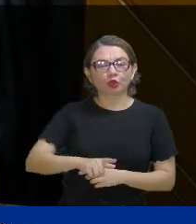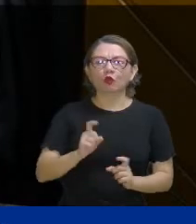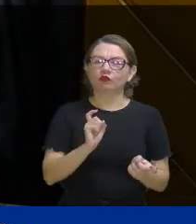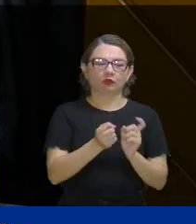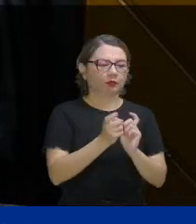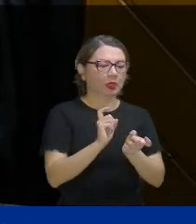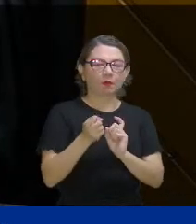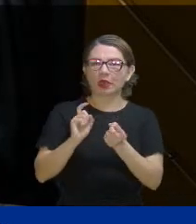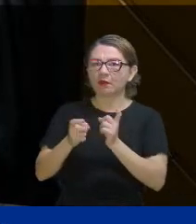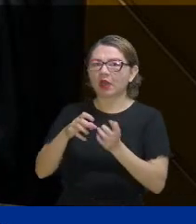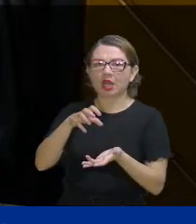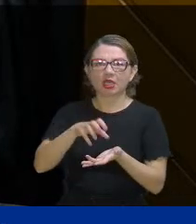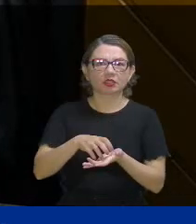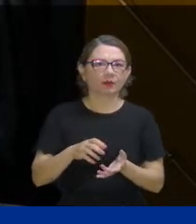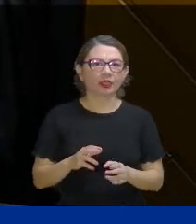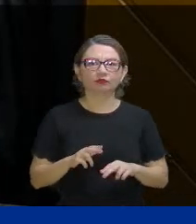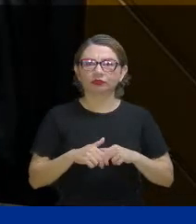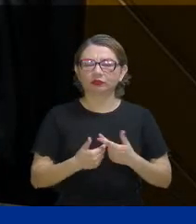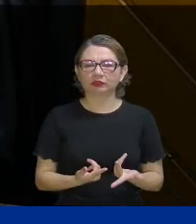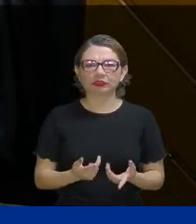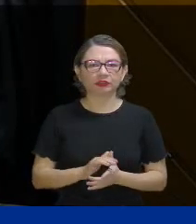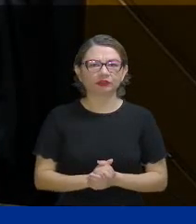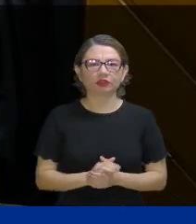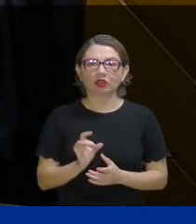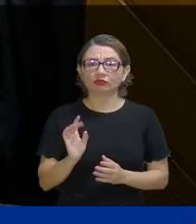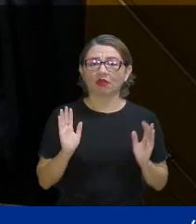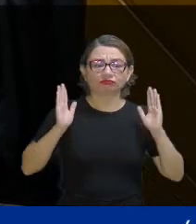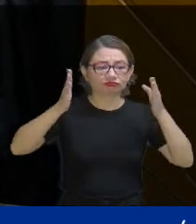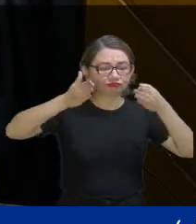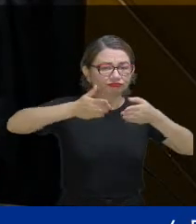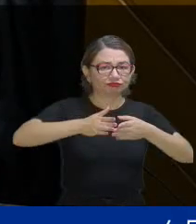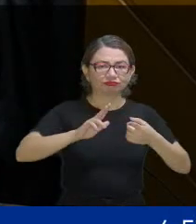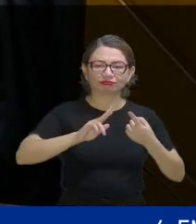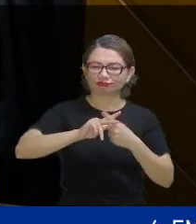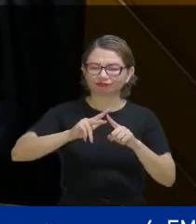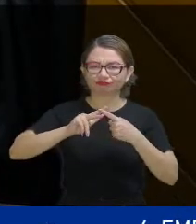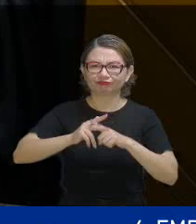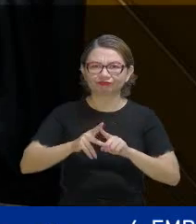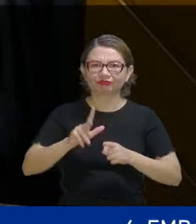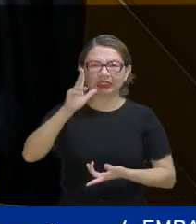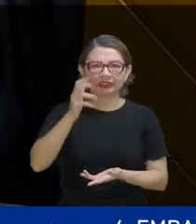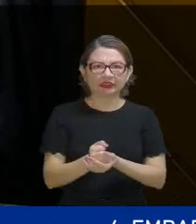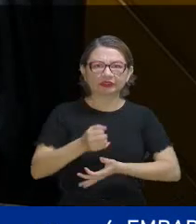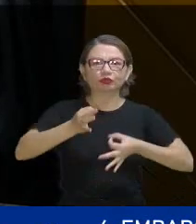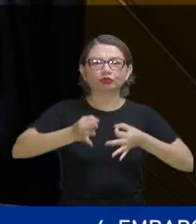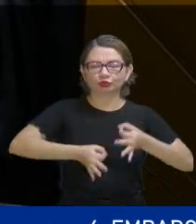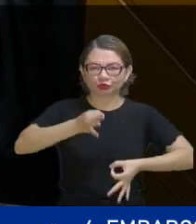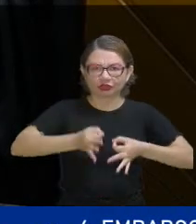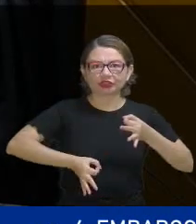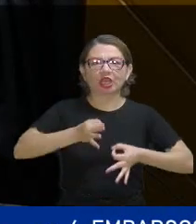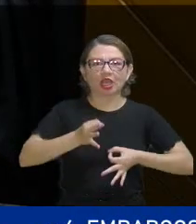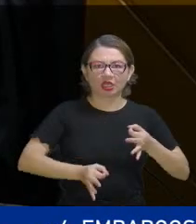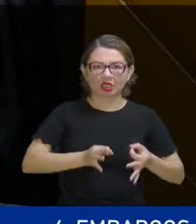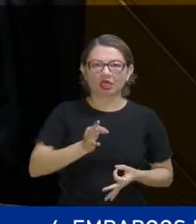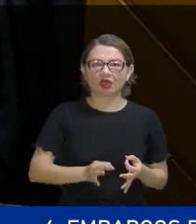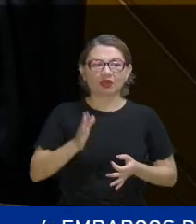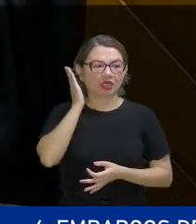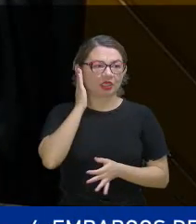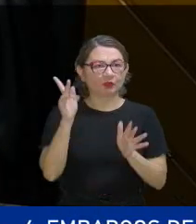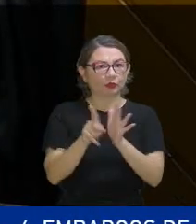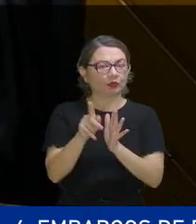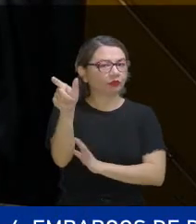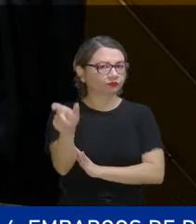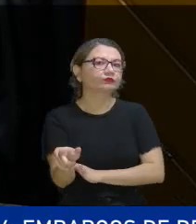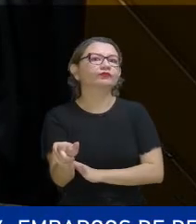causa, tampouco pode ser manejado com o fim exclusivo de ajustar a decisão judicial ao entendimento da parte